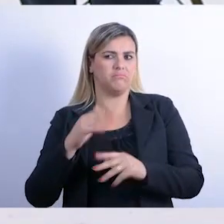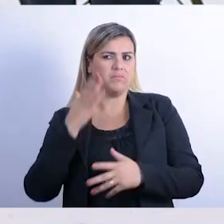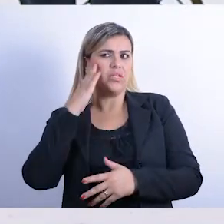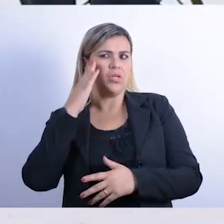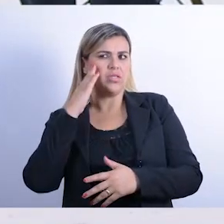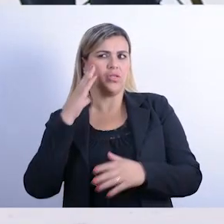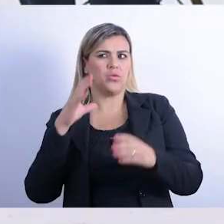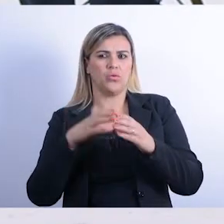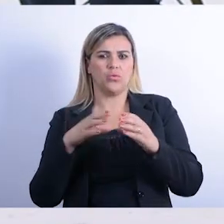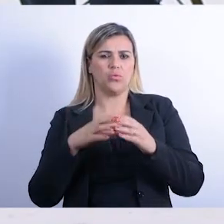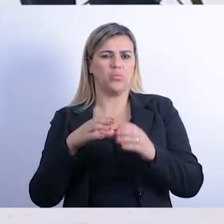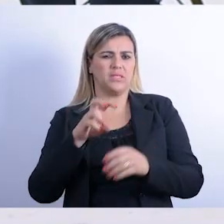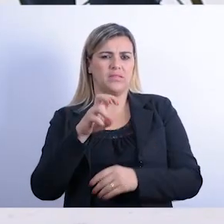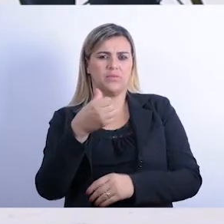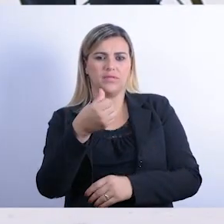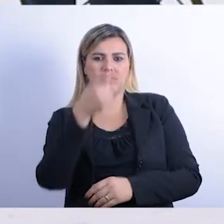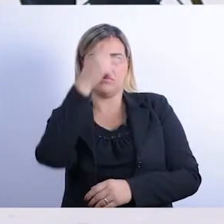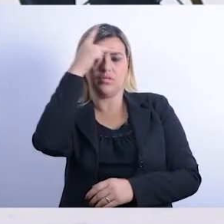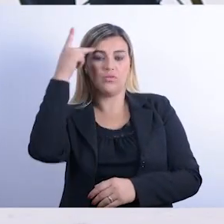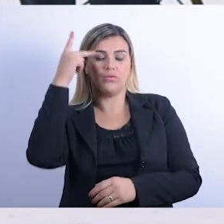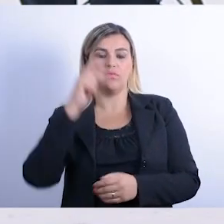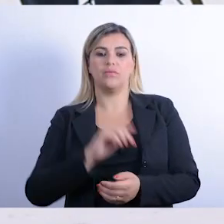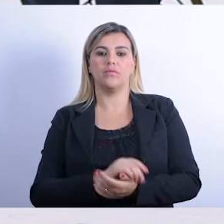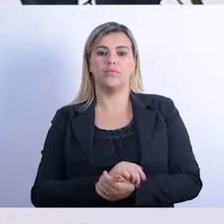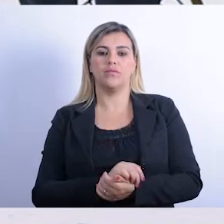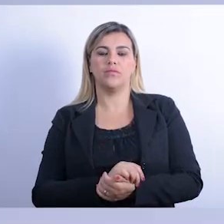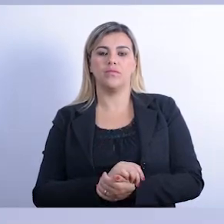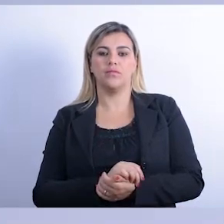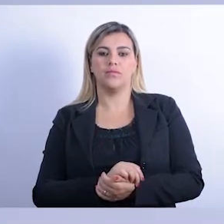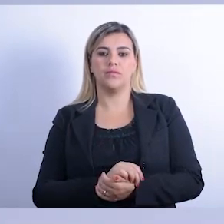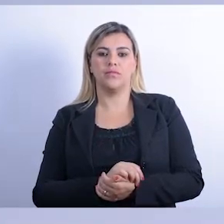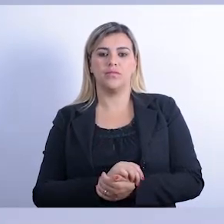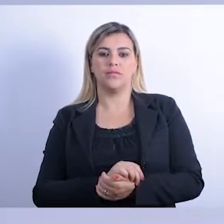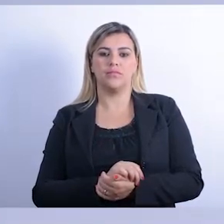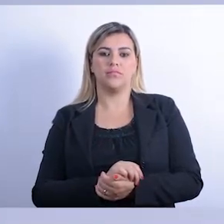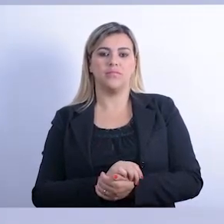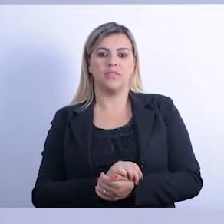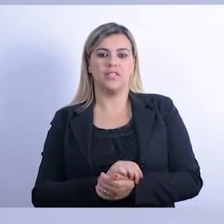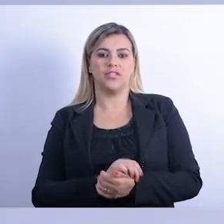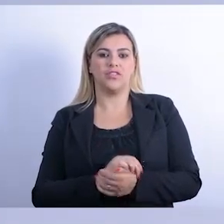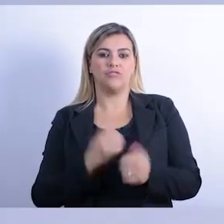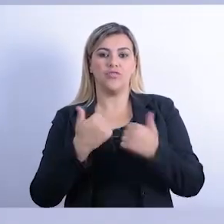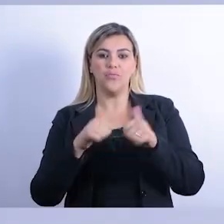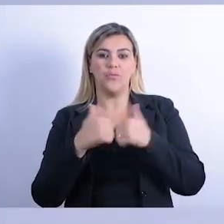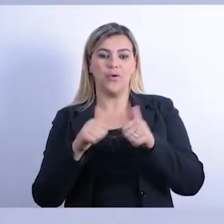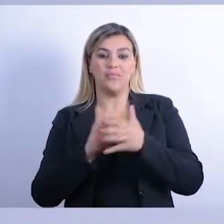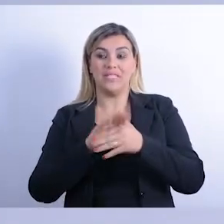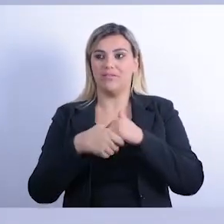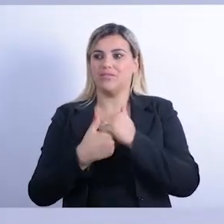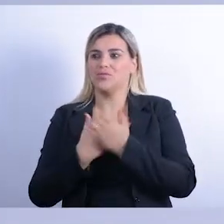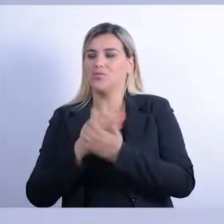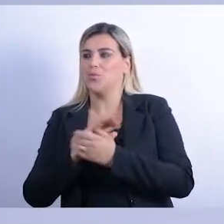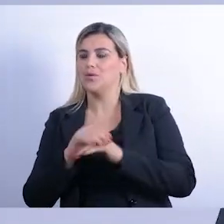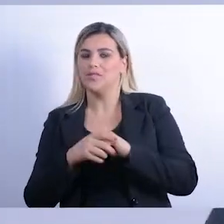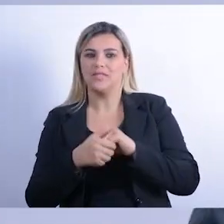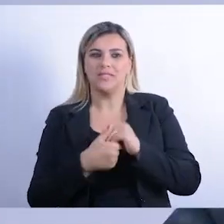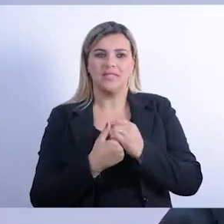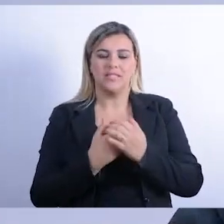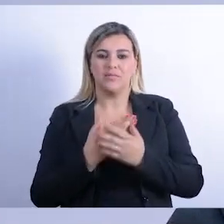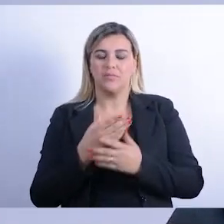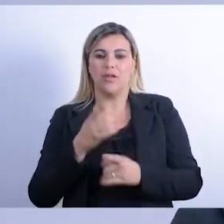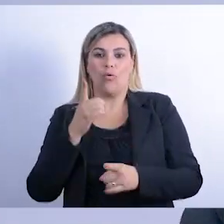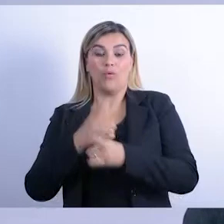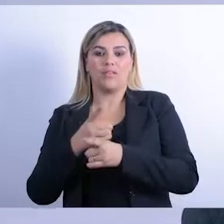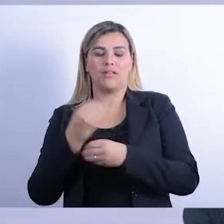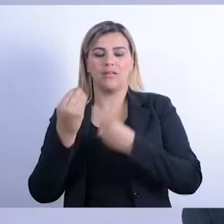um grupo, assim, uns 5 ou 6 pessoas para entregar aquilo. Nós fomos no ônibus, não deixamos ninguém dormir, porque a ansiedade